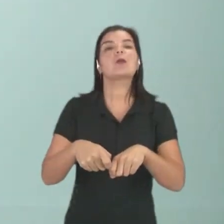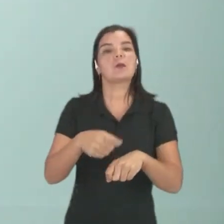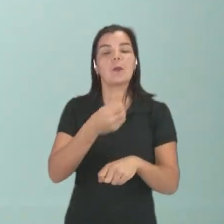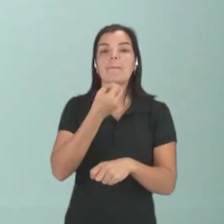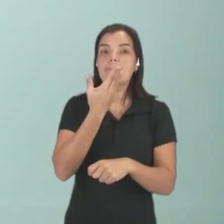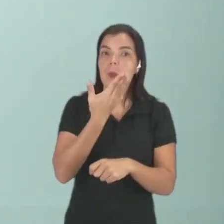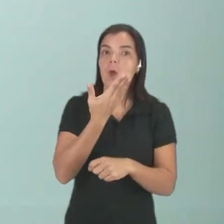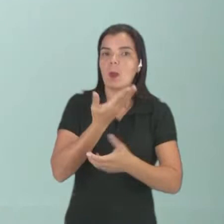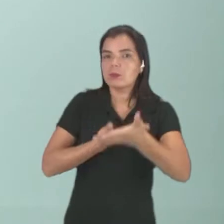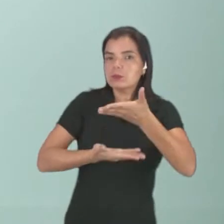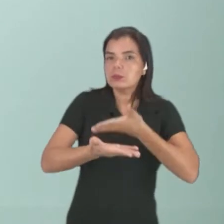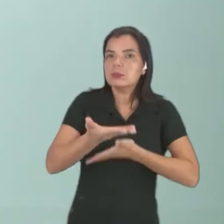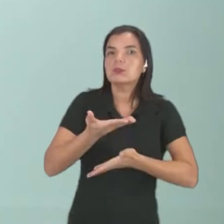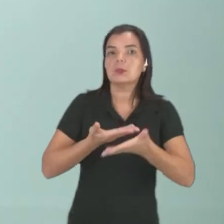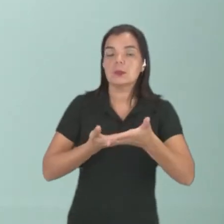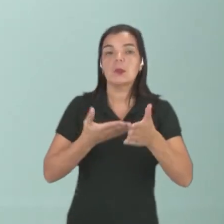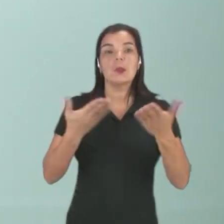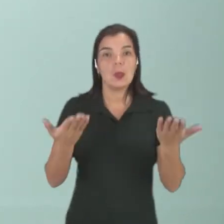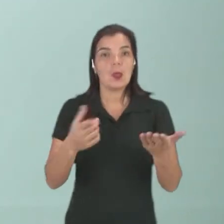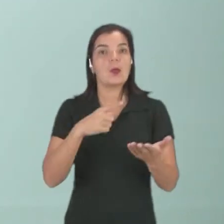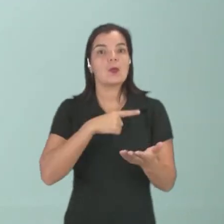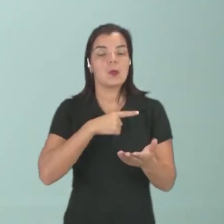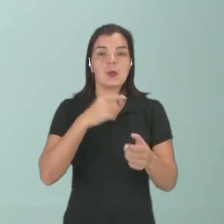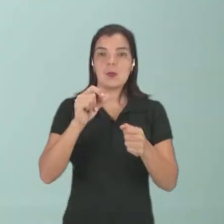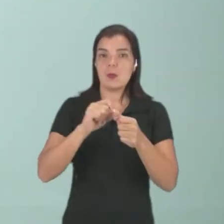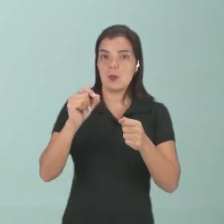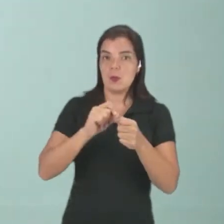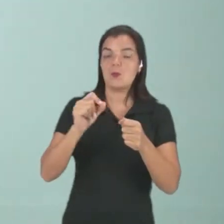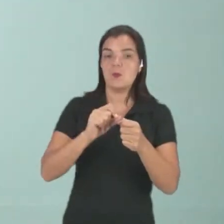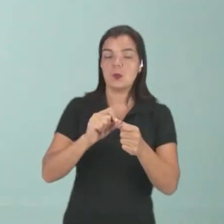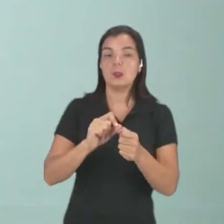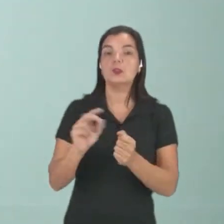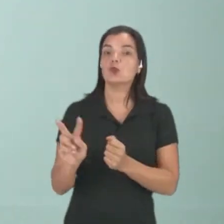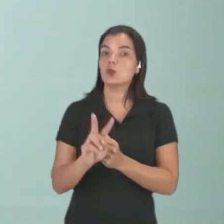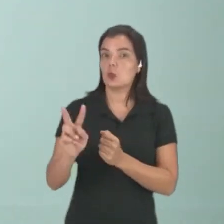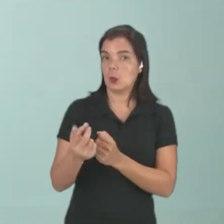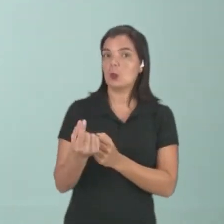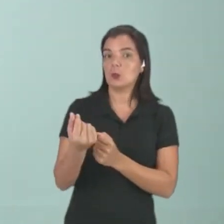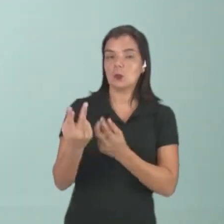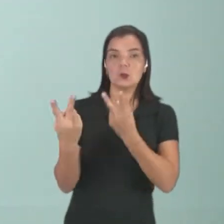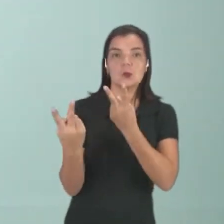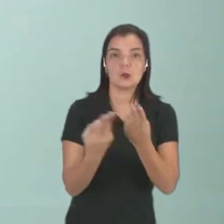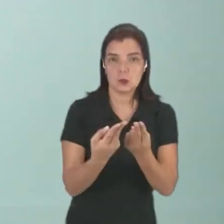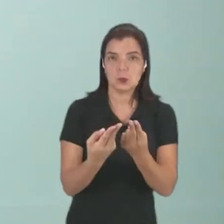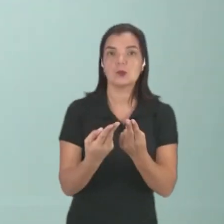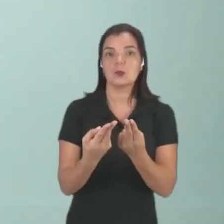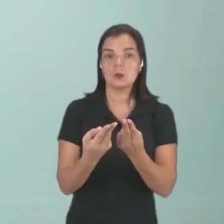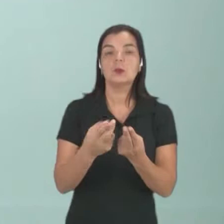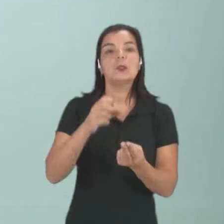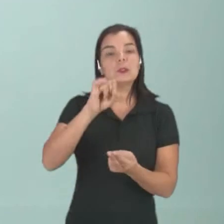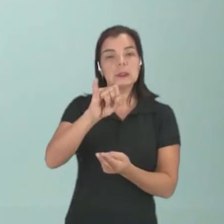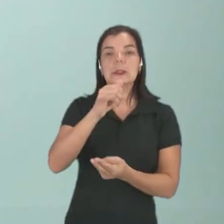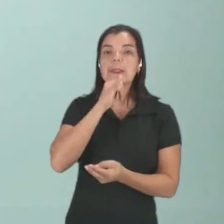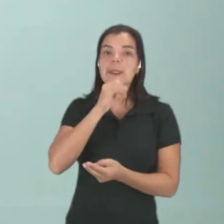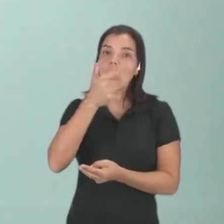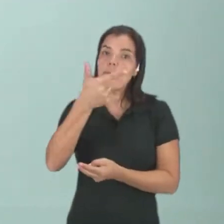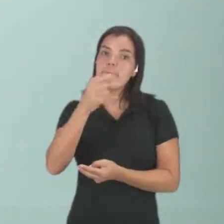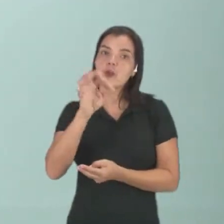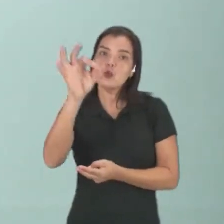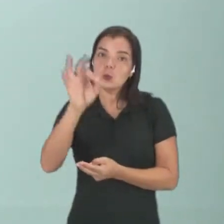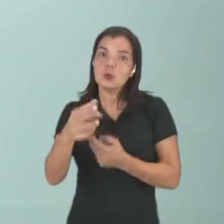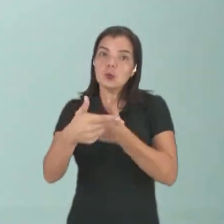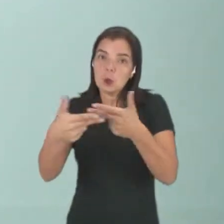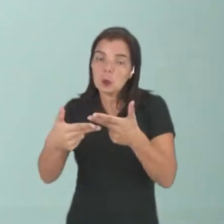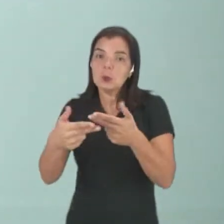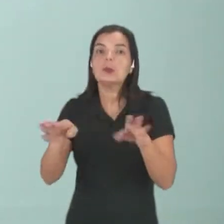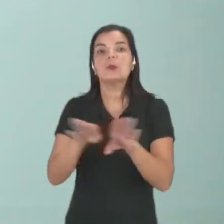compensar esse tipo de relação. Então isso é o que vai fazer com que essas tarifas sejam iguais. Então se está 20% para tal produto,